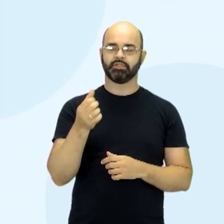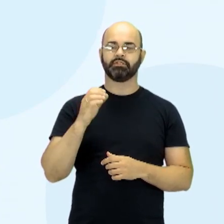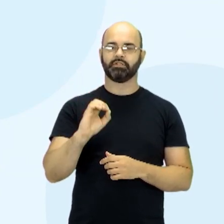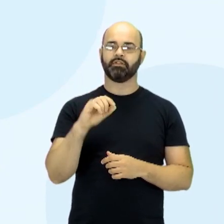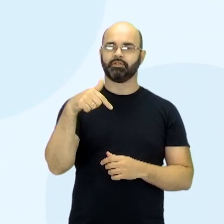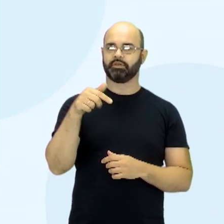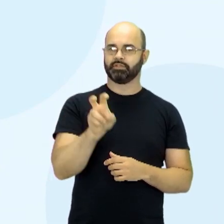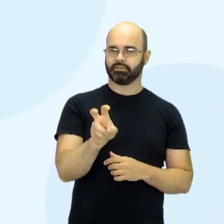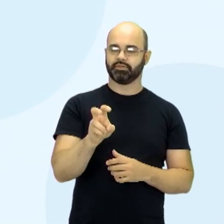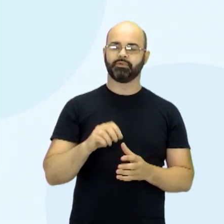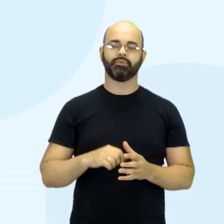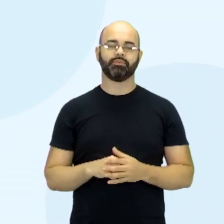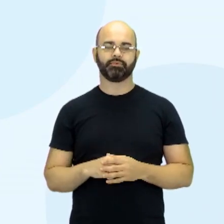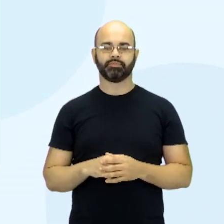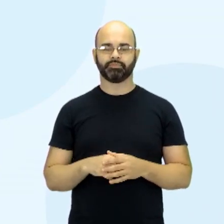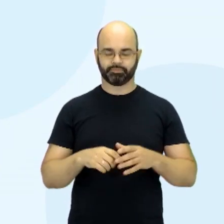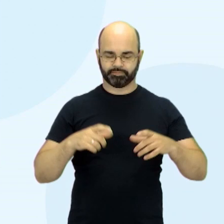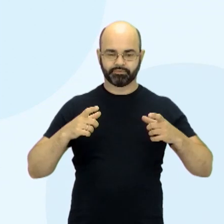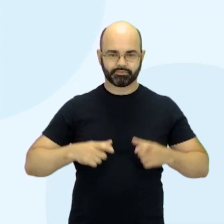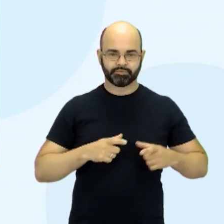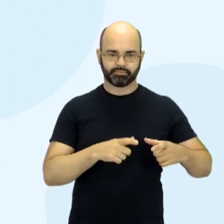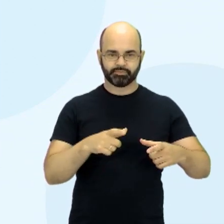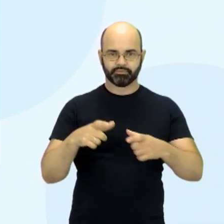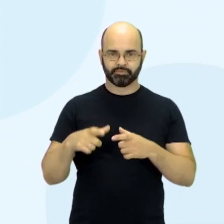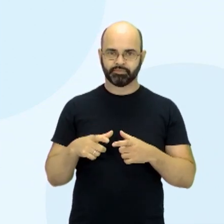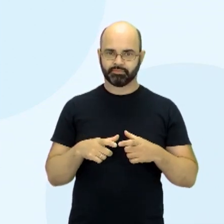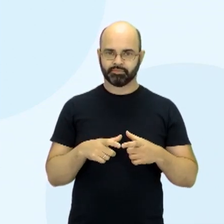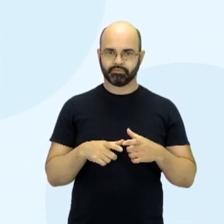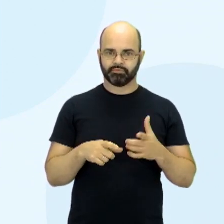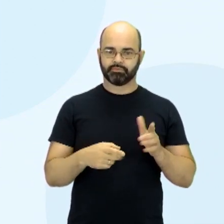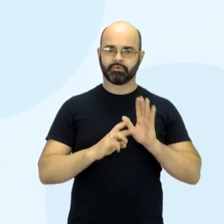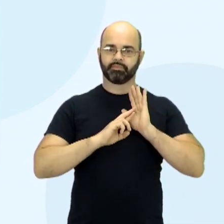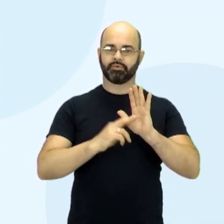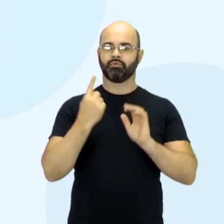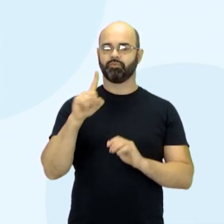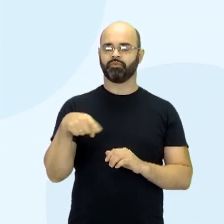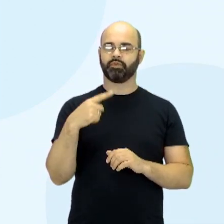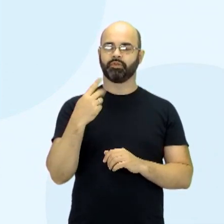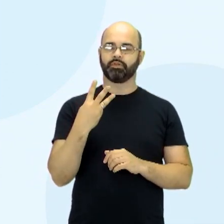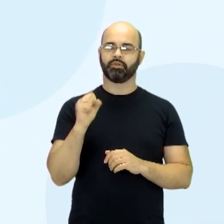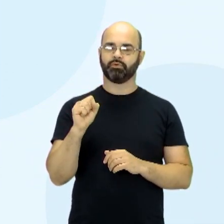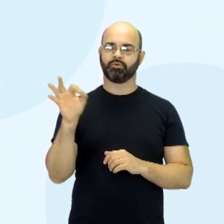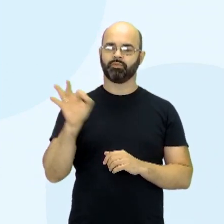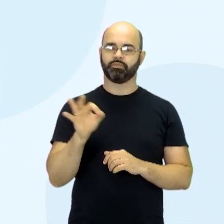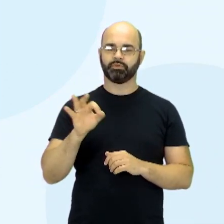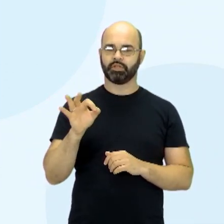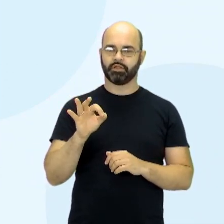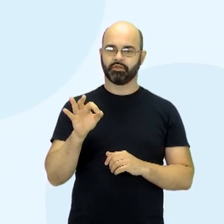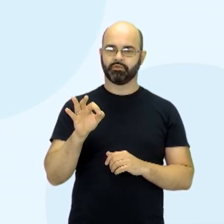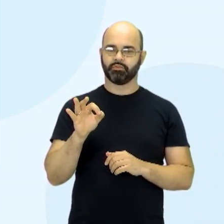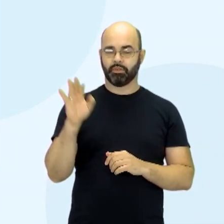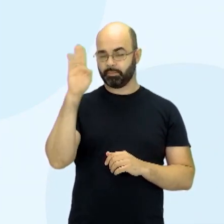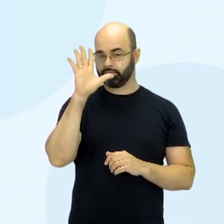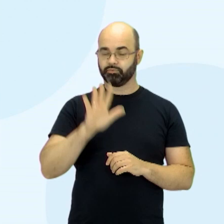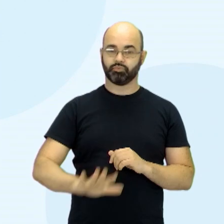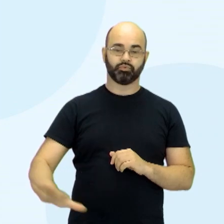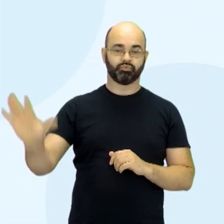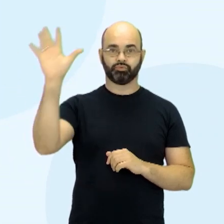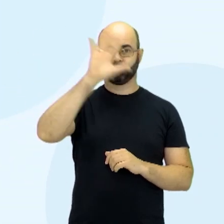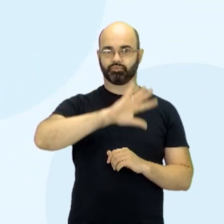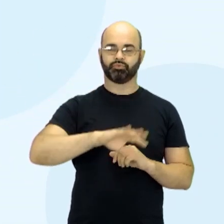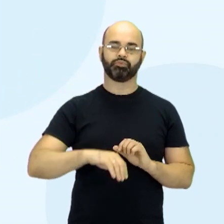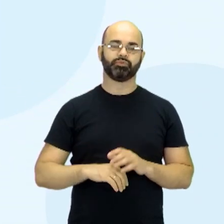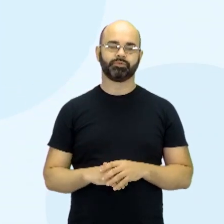11.826.075, né, hectares, que representa 1,38% de todo o território brasileiro. Né,